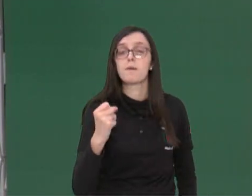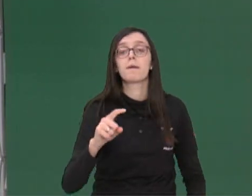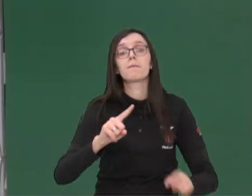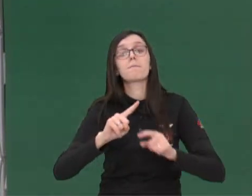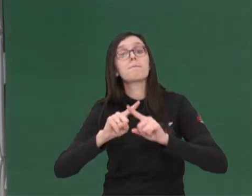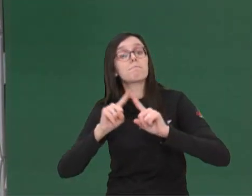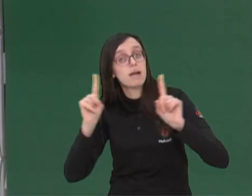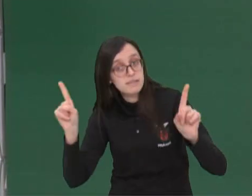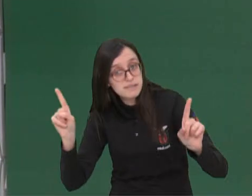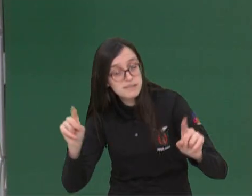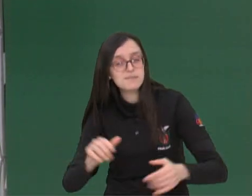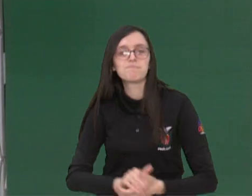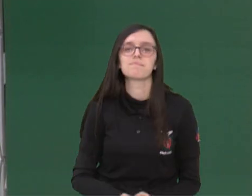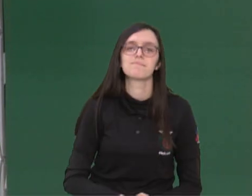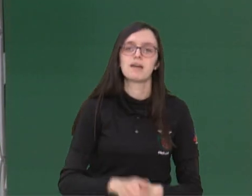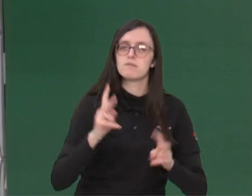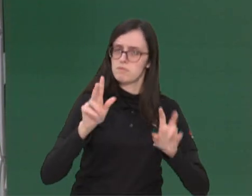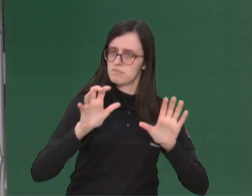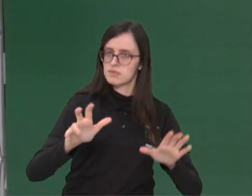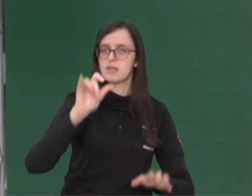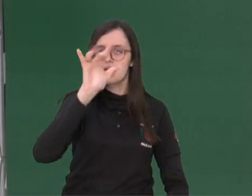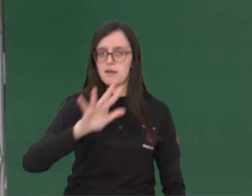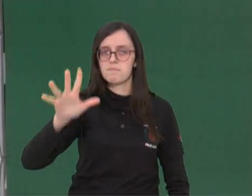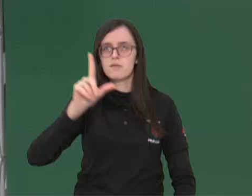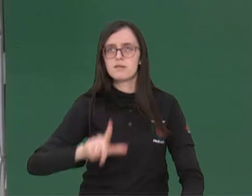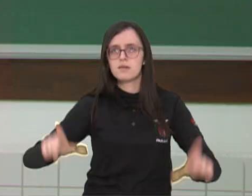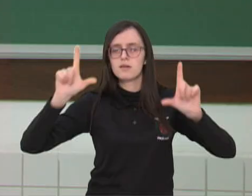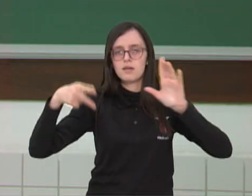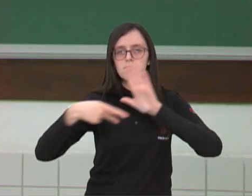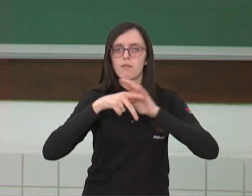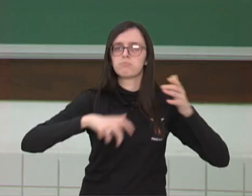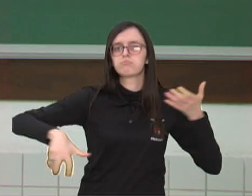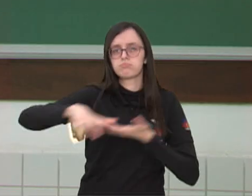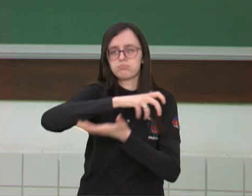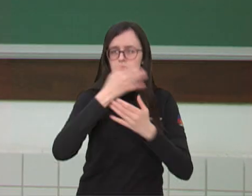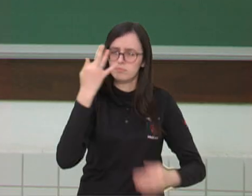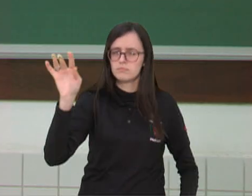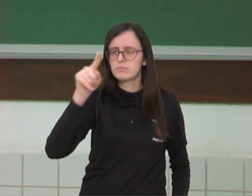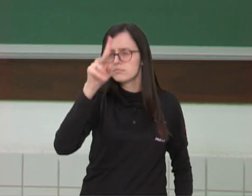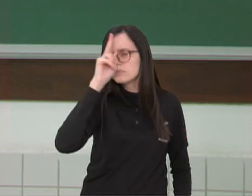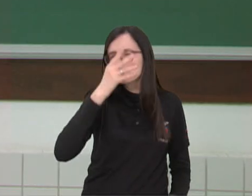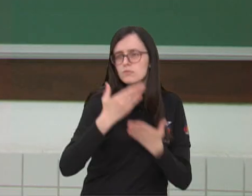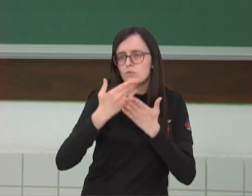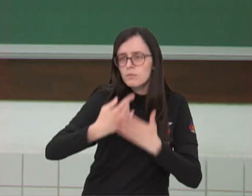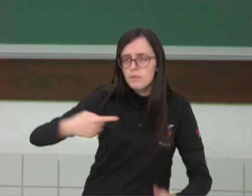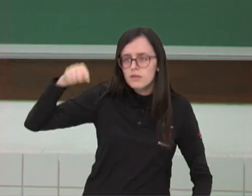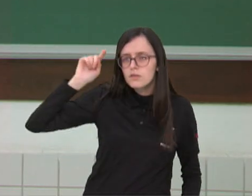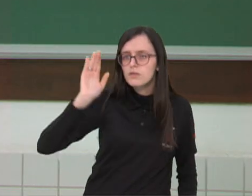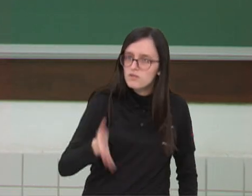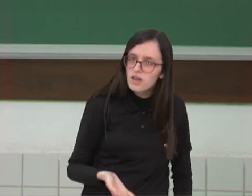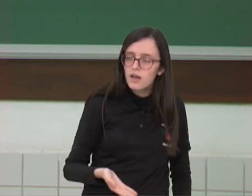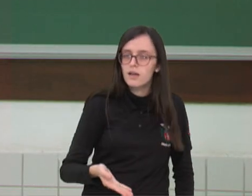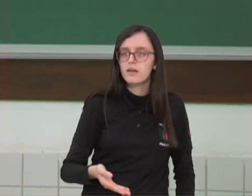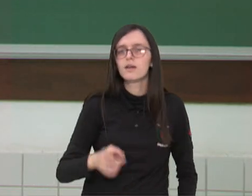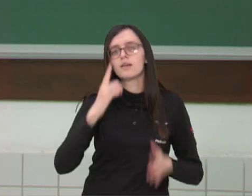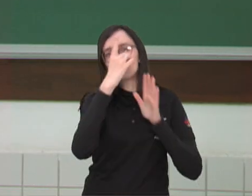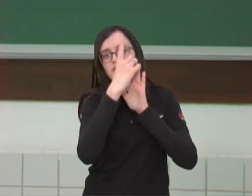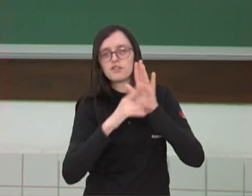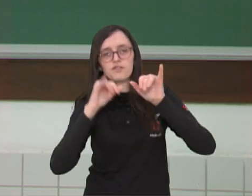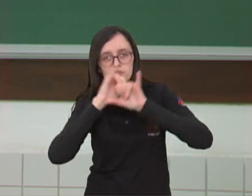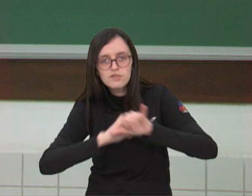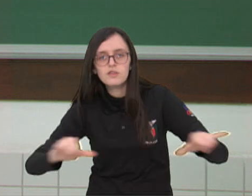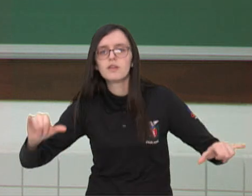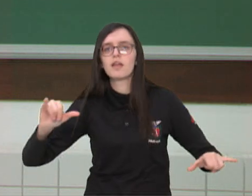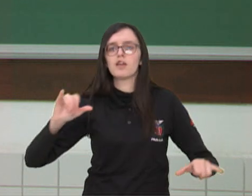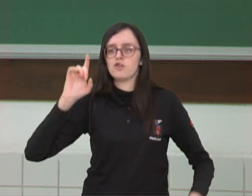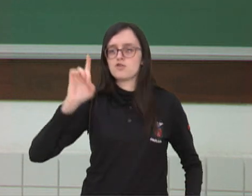Porém, mesmo sendo uma imagem de Revolução Francesa, lembra lá que você estudou ano passado? A Declaração dos Direitos